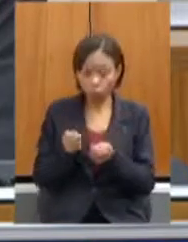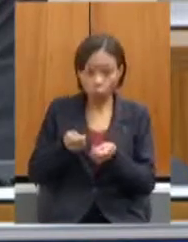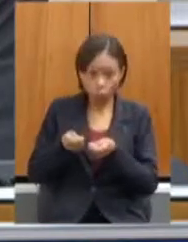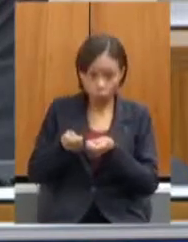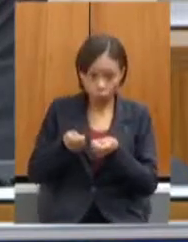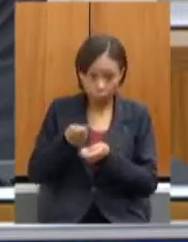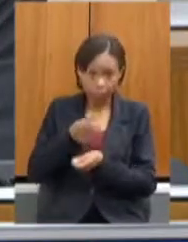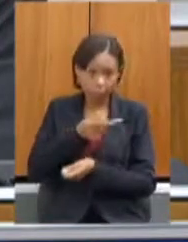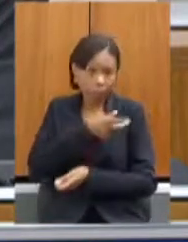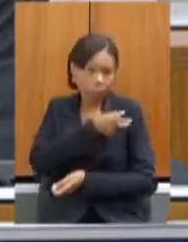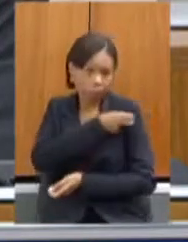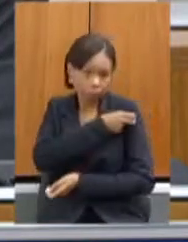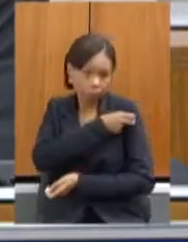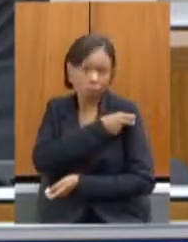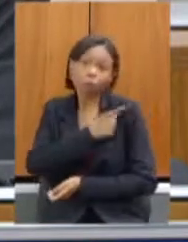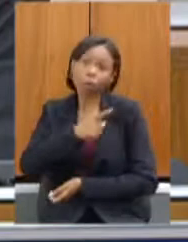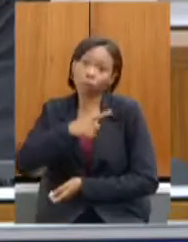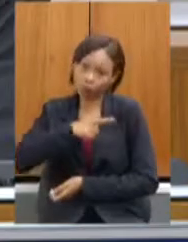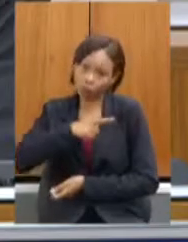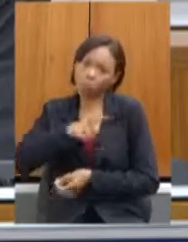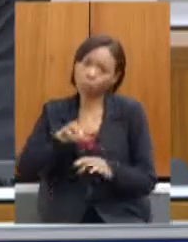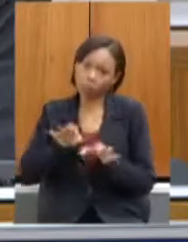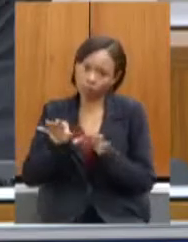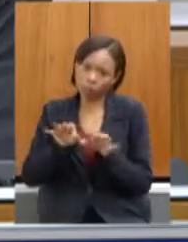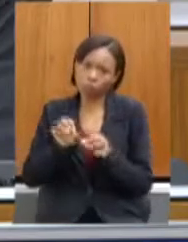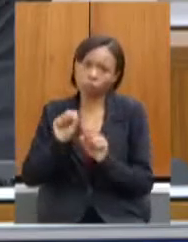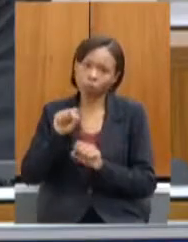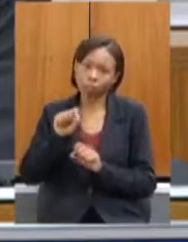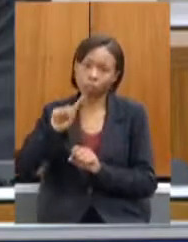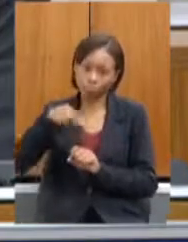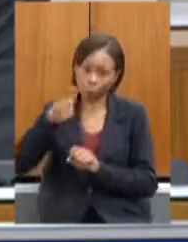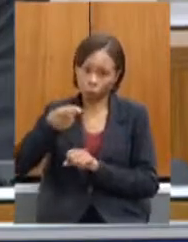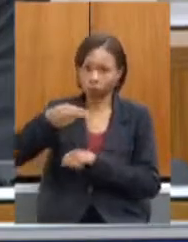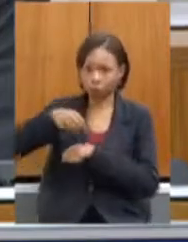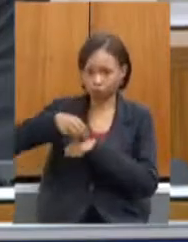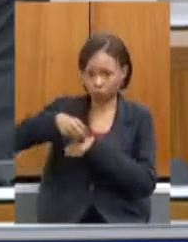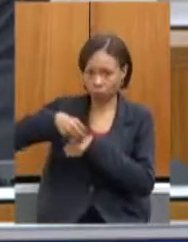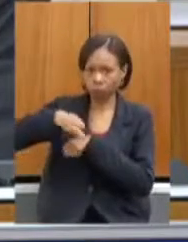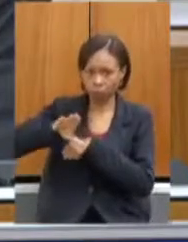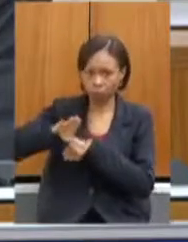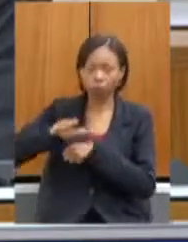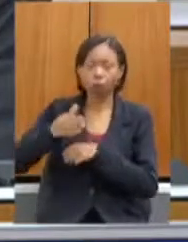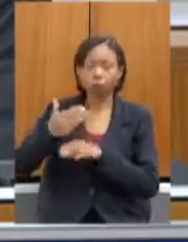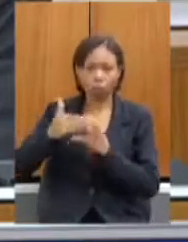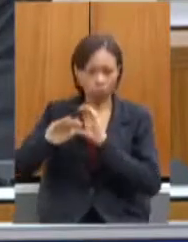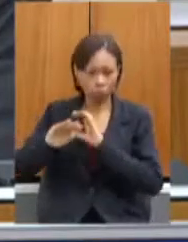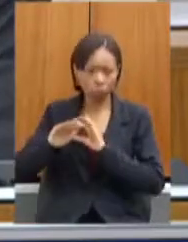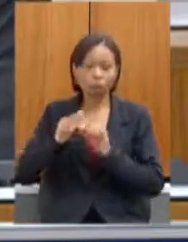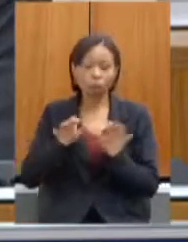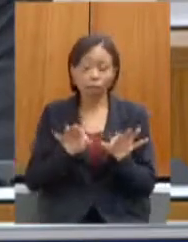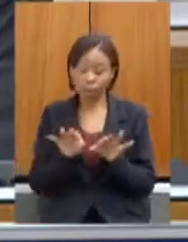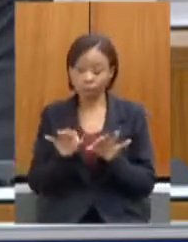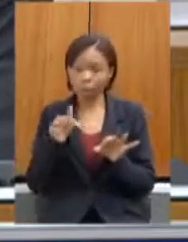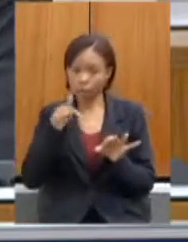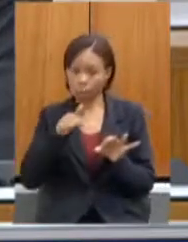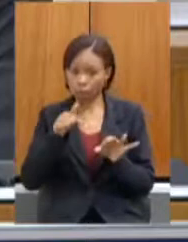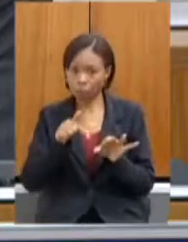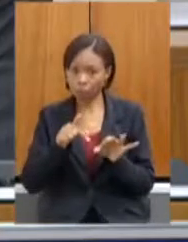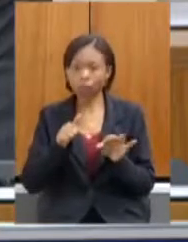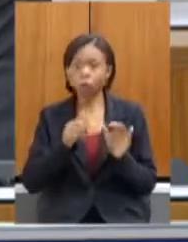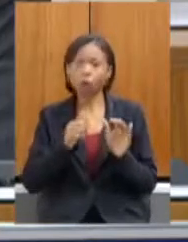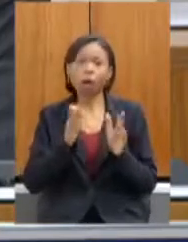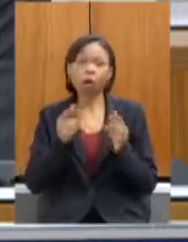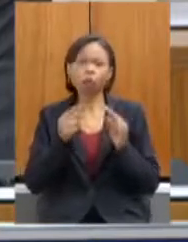vacinação nós temos o plano isso aí depois eu eu peço para encaminhar o plano ele está sendo levado conforme o cronograma